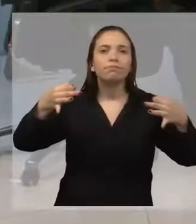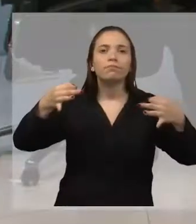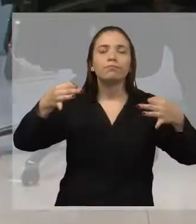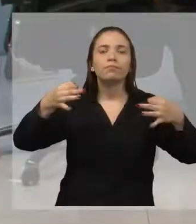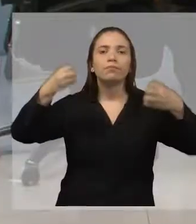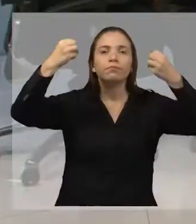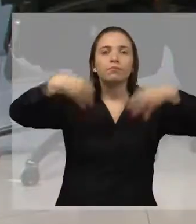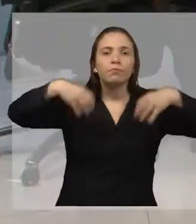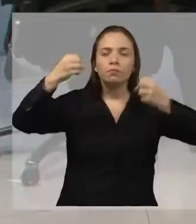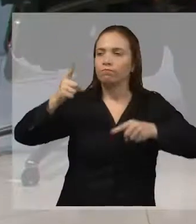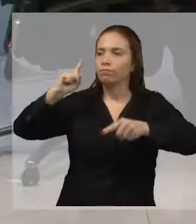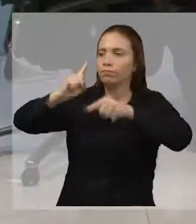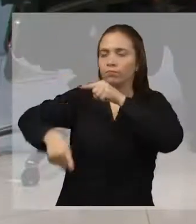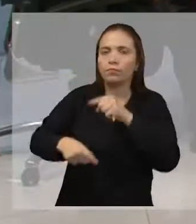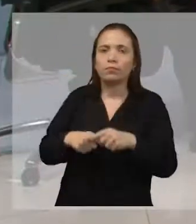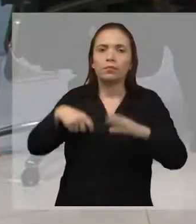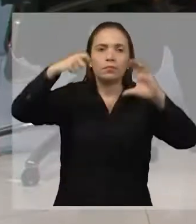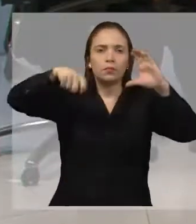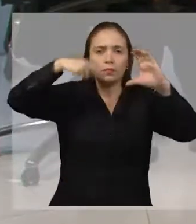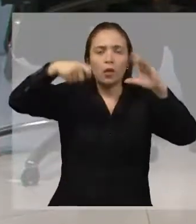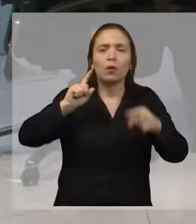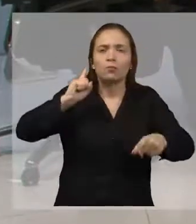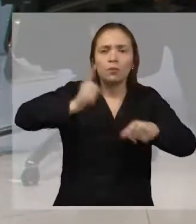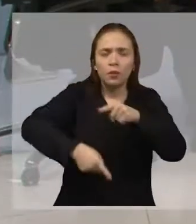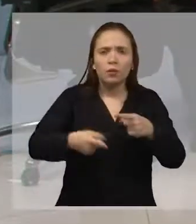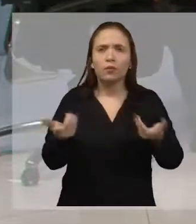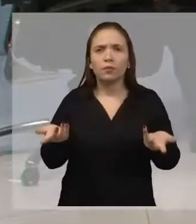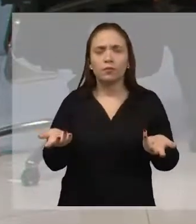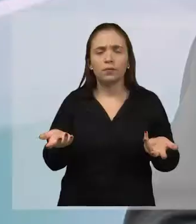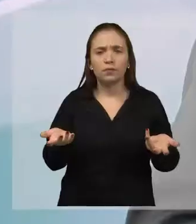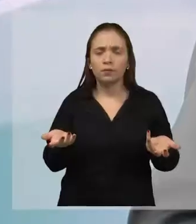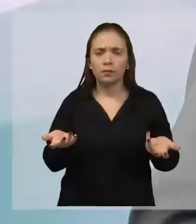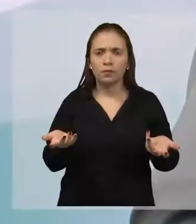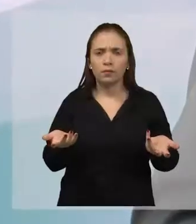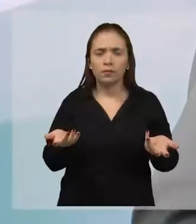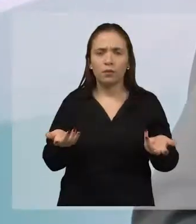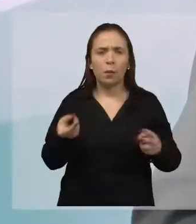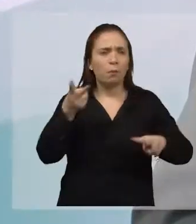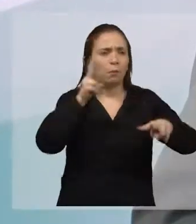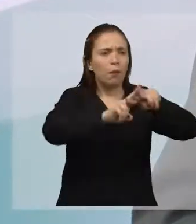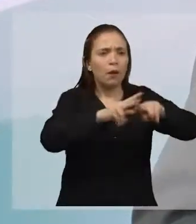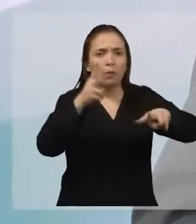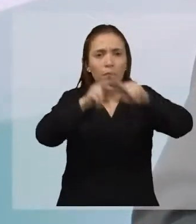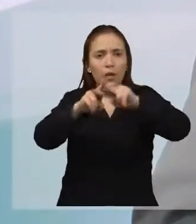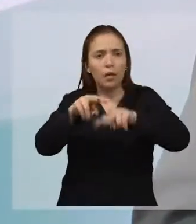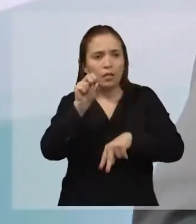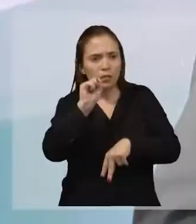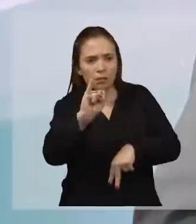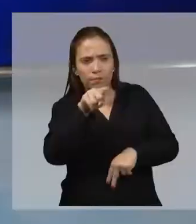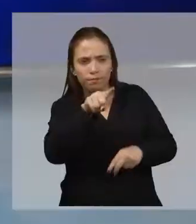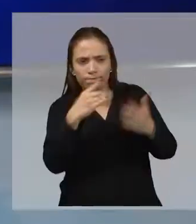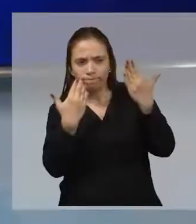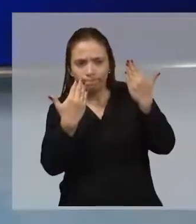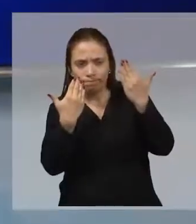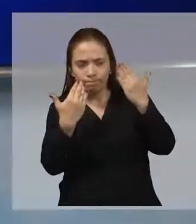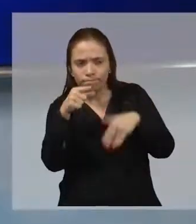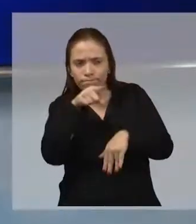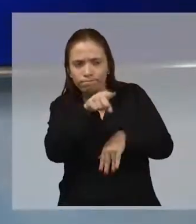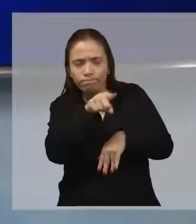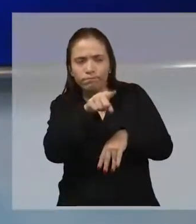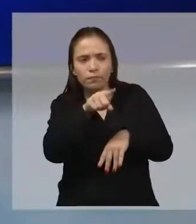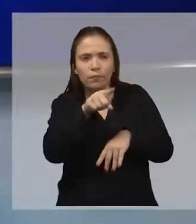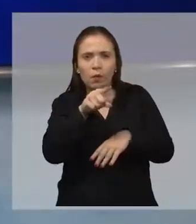Né? A exceção castrense não teve um bode expiatório. Eles não cooptaram os intelectuais, não souberam